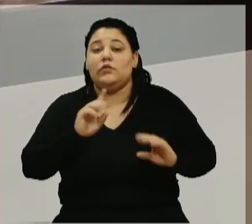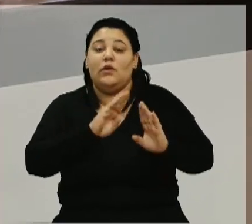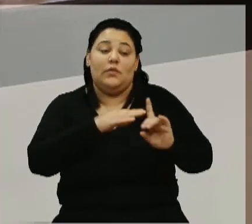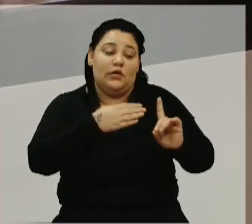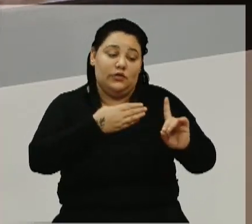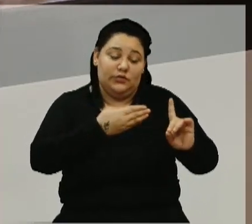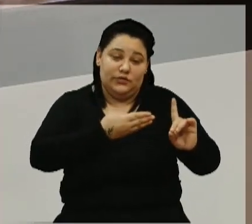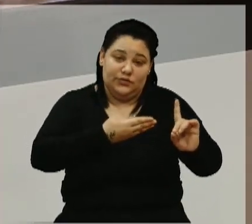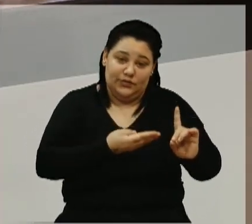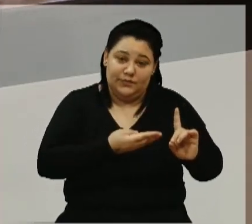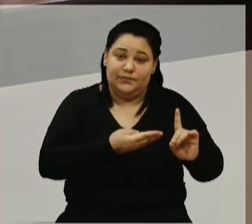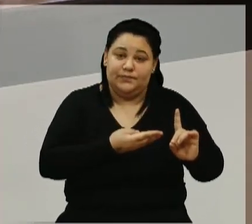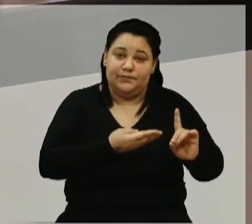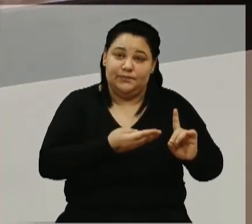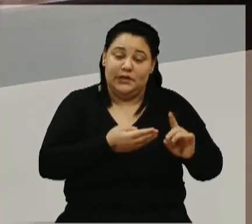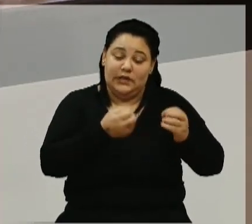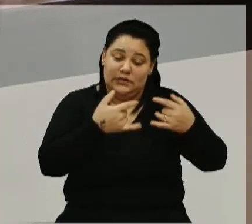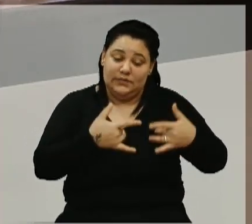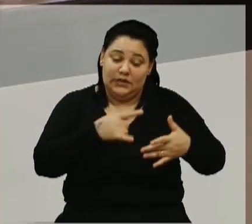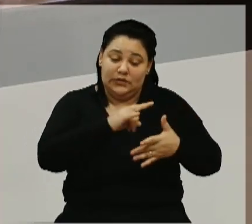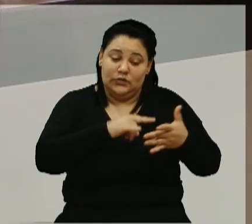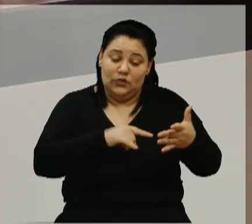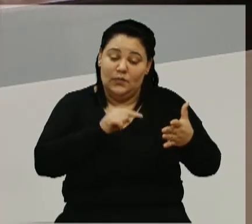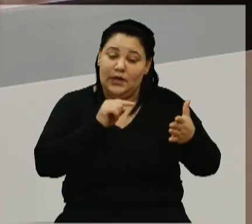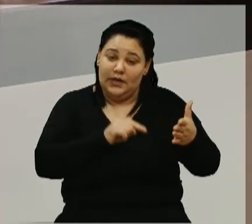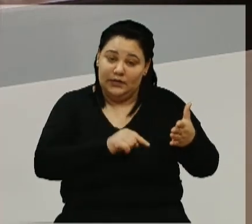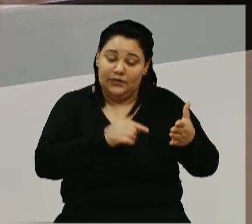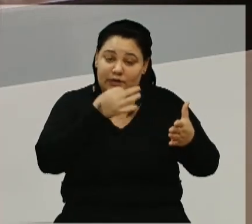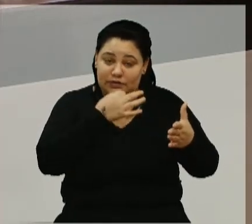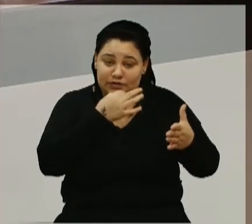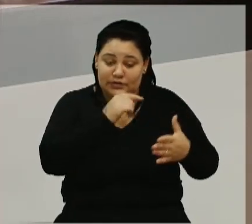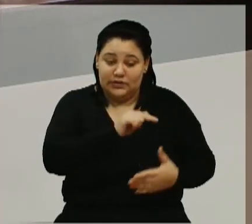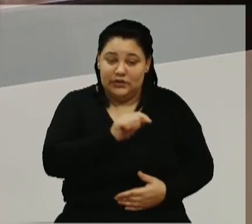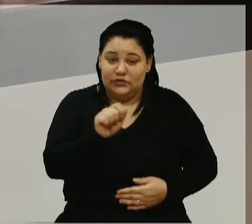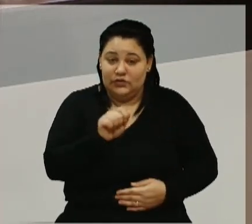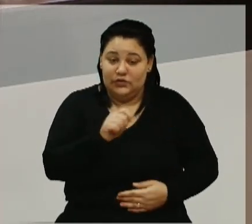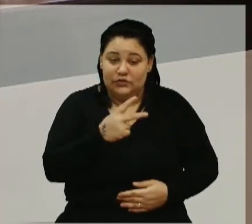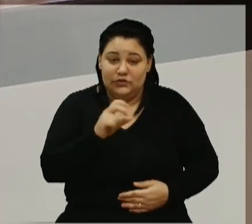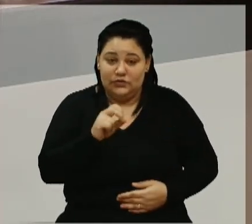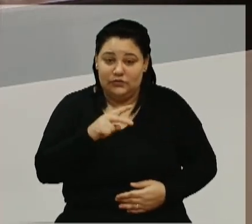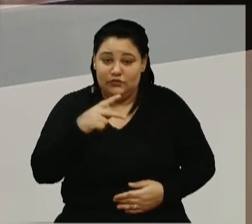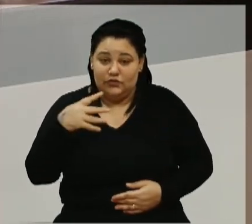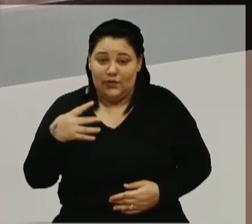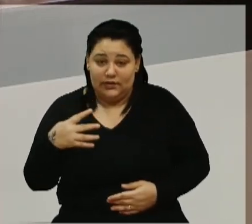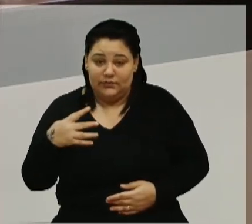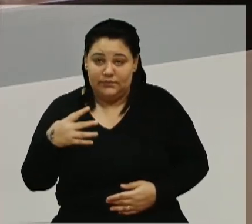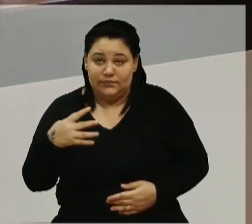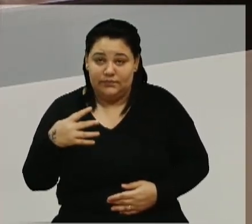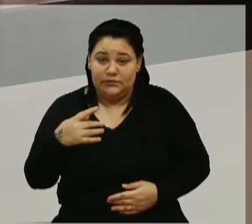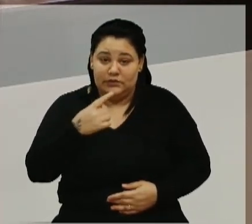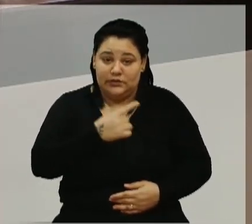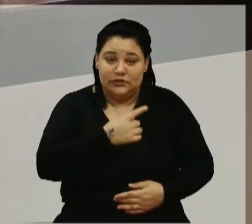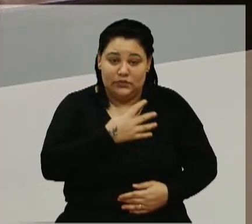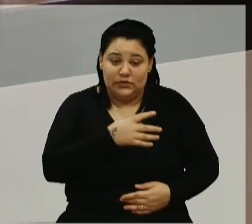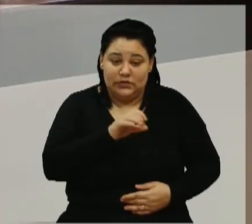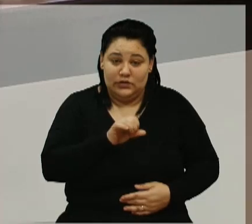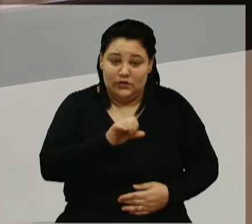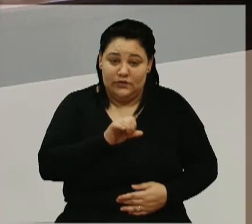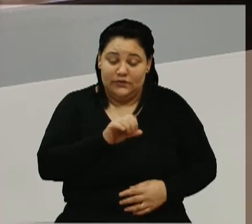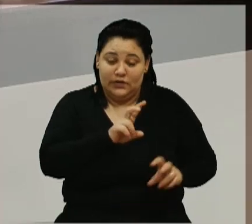Salvo o melhor juízo, este é o parecer. Caxias do Sul, 7 de agosto de 2024, 149